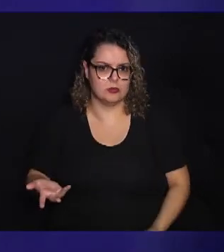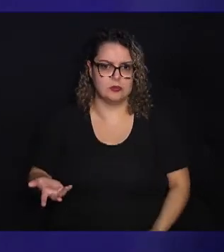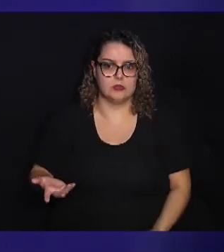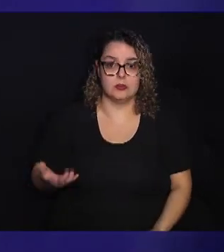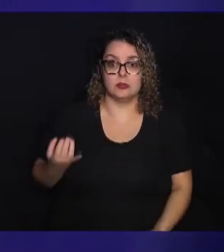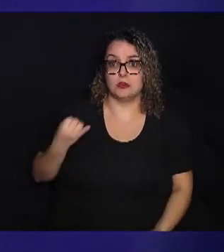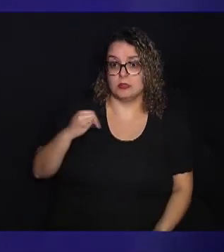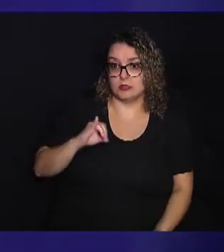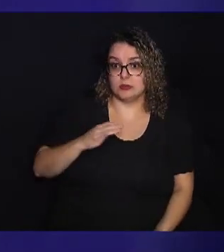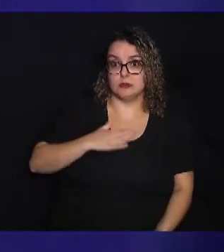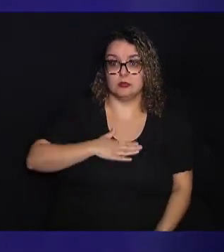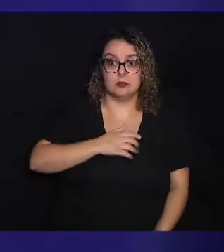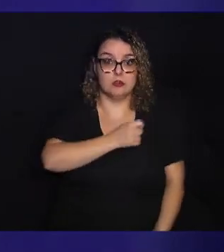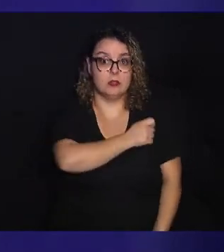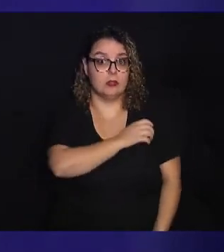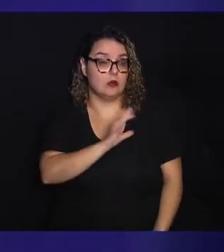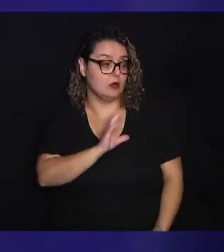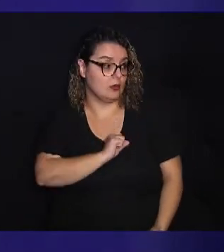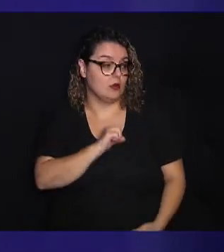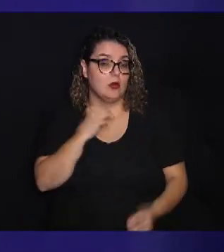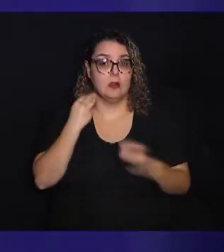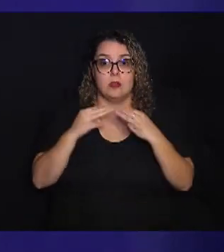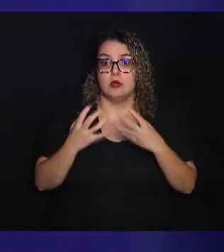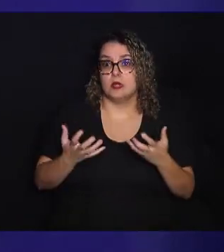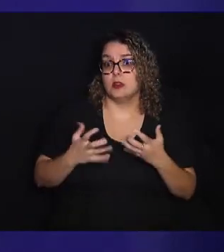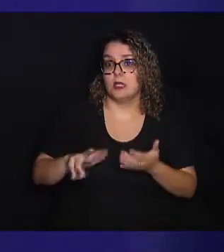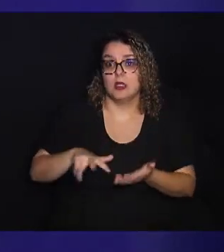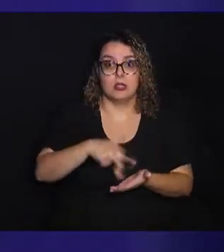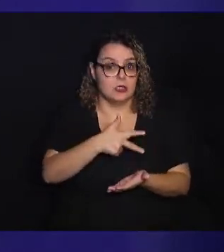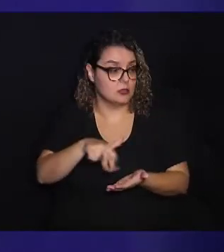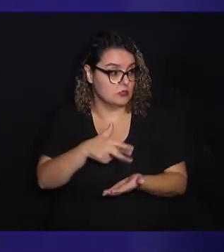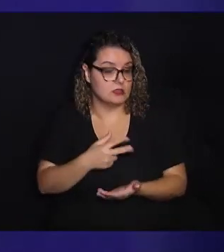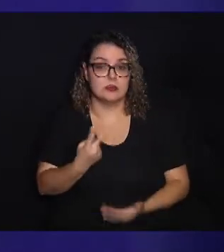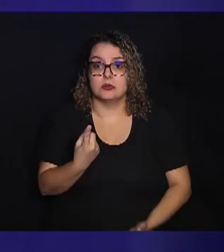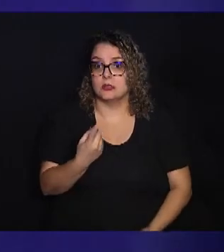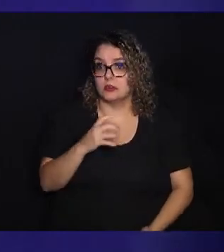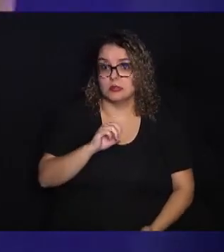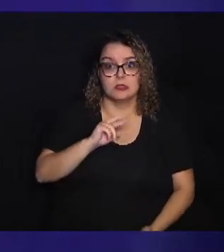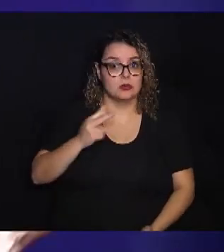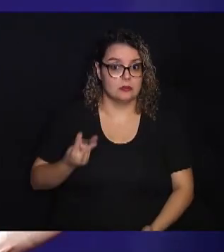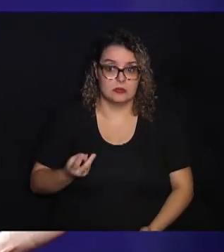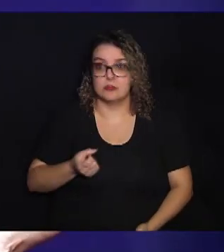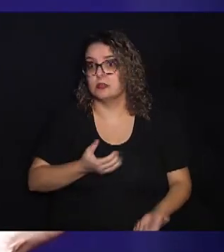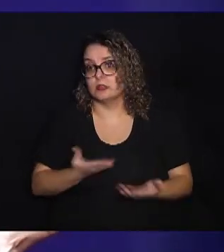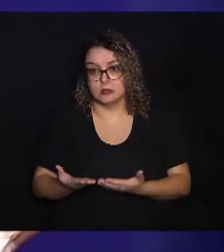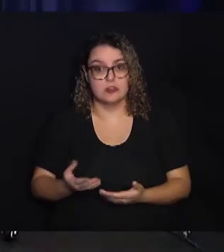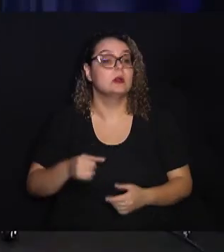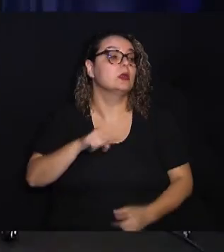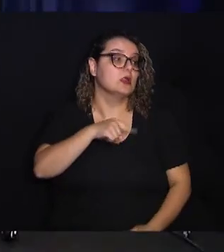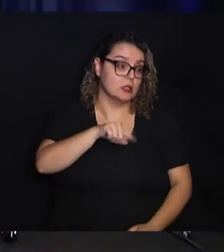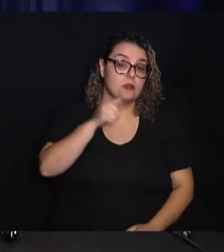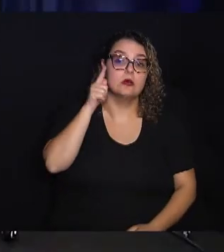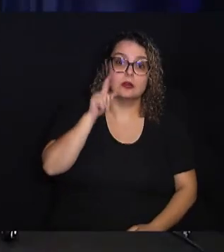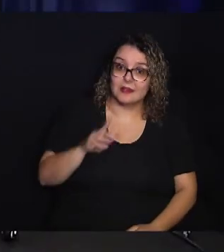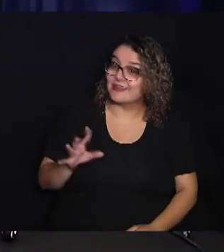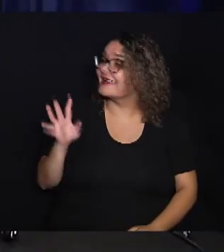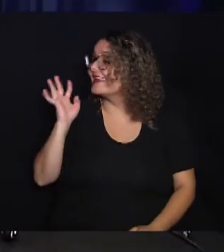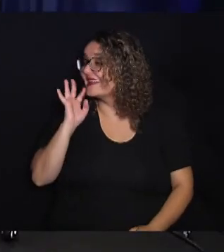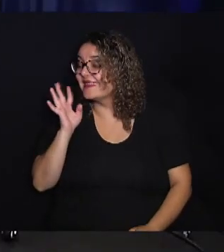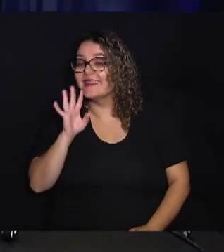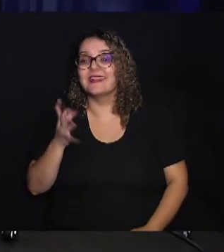meus alunos gostam de uma música e eles querem dançar aquela música 10 vezes, em 10 espetáculos, eles vão dançar. Que legal.